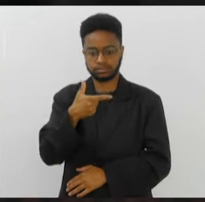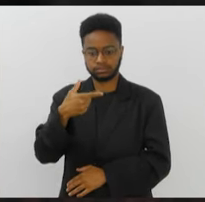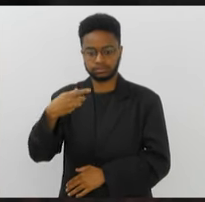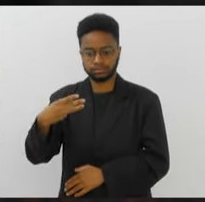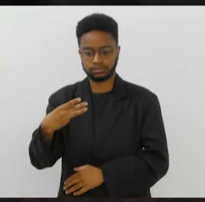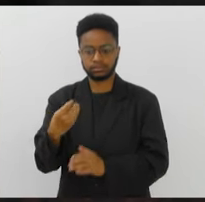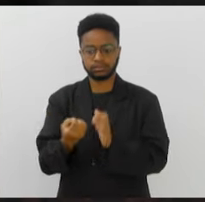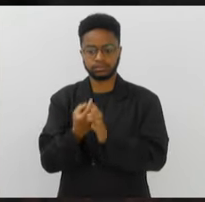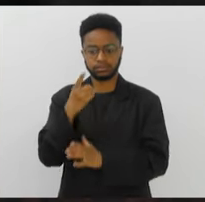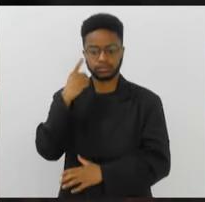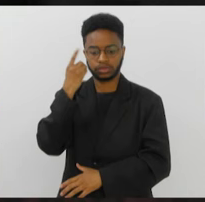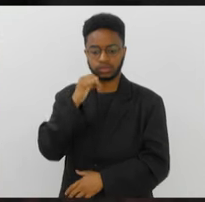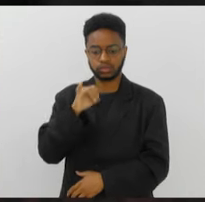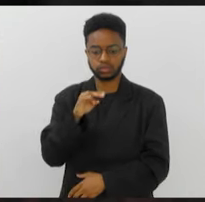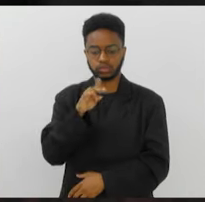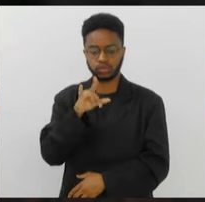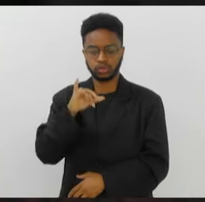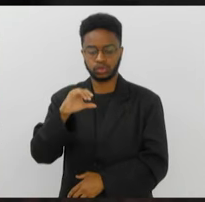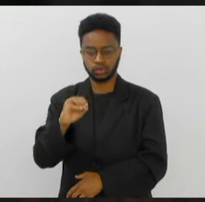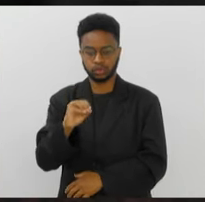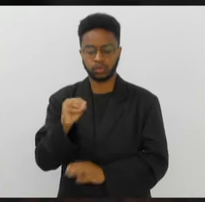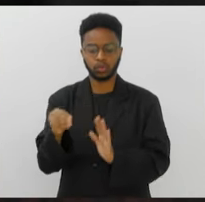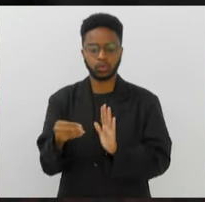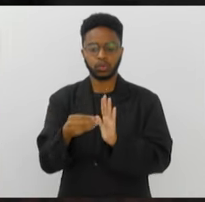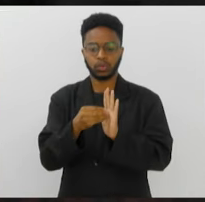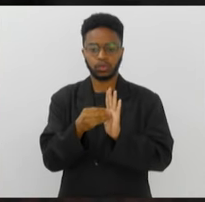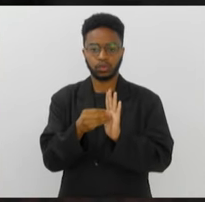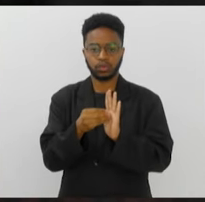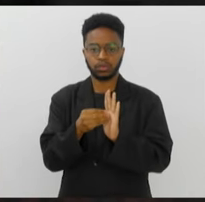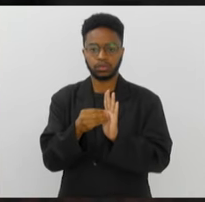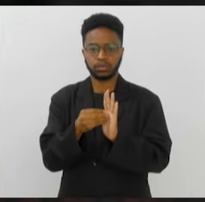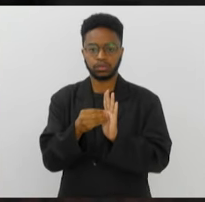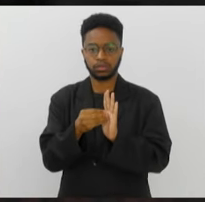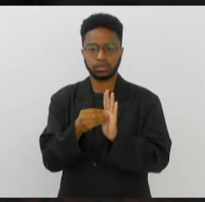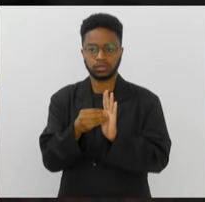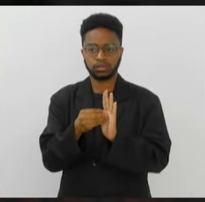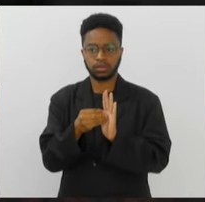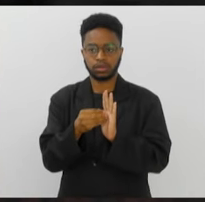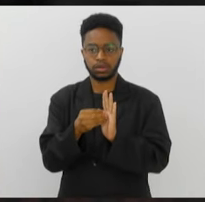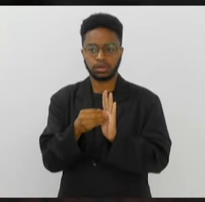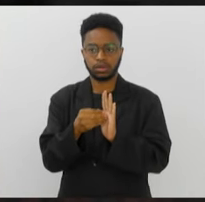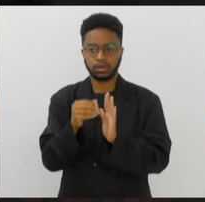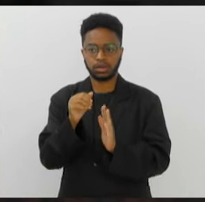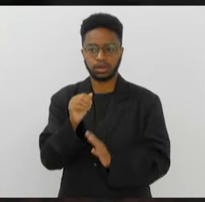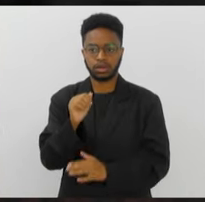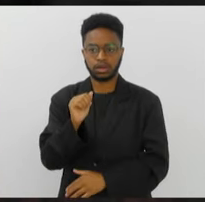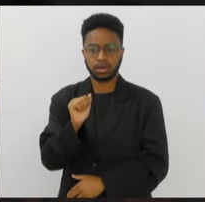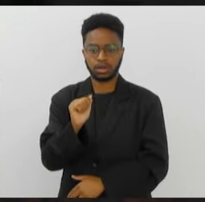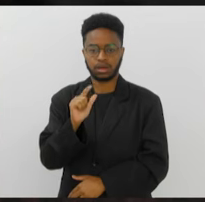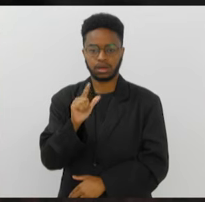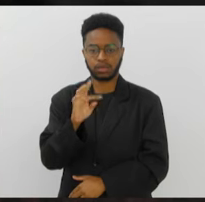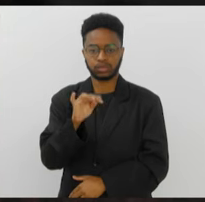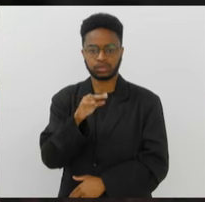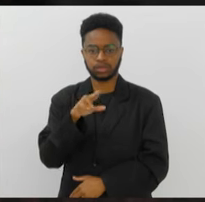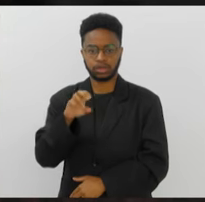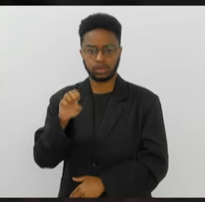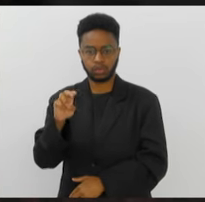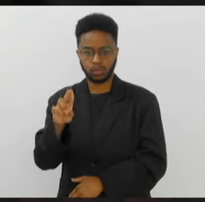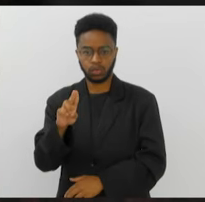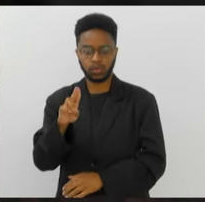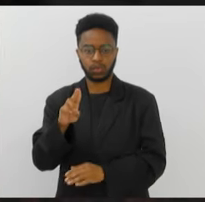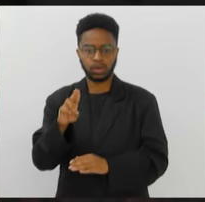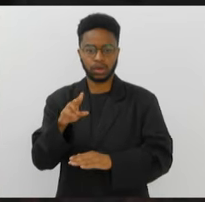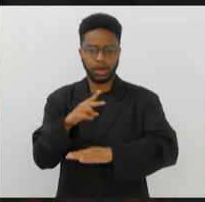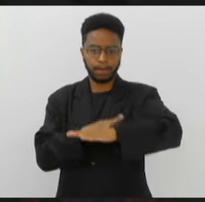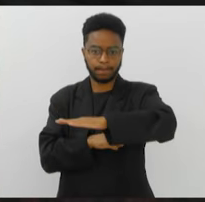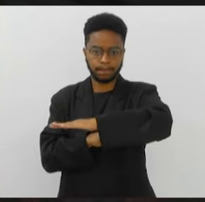Júlio Rocha, que denomina como ponte Altineu de Oliveira, Portugal, a ponte na RJ146, localizada em Barra